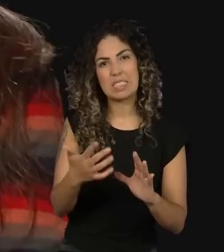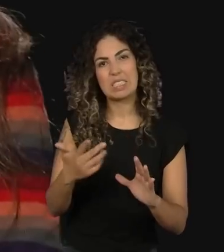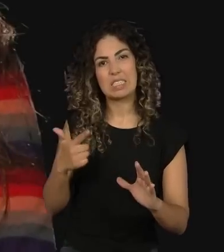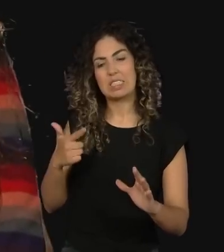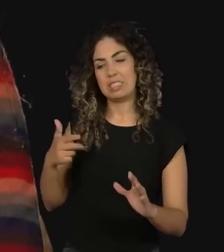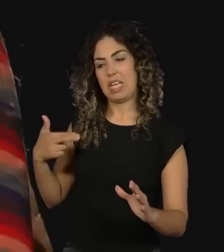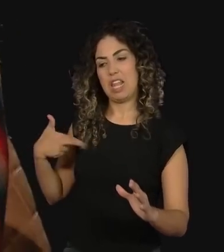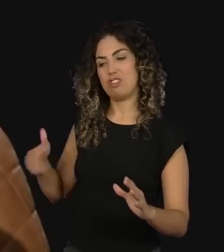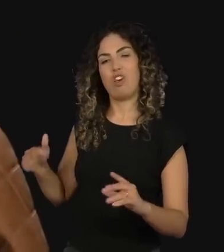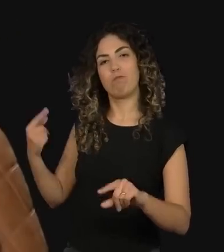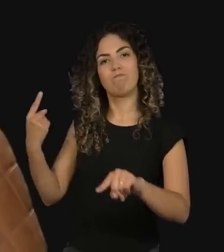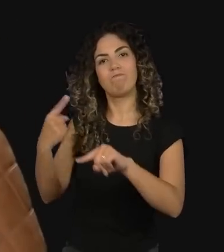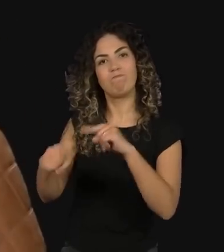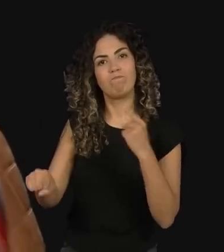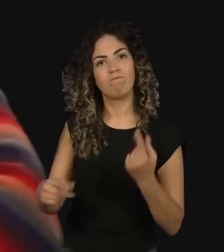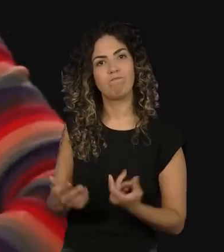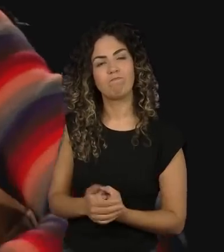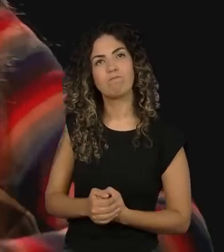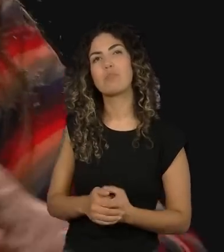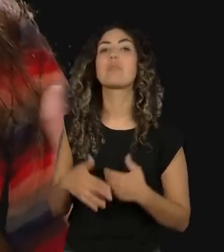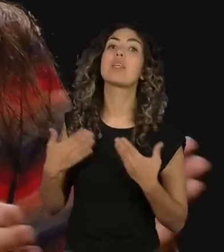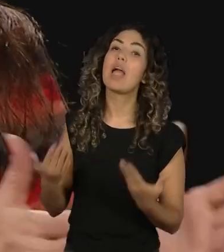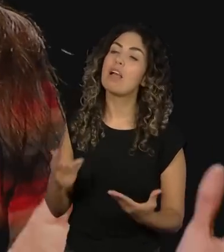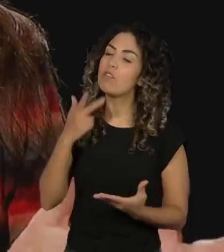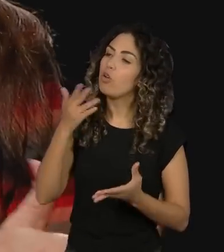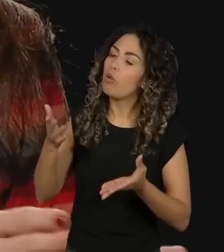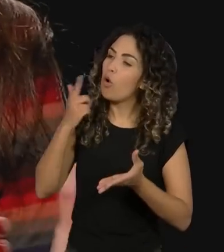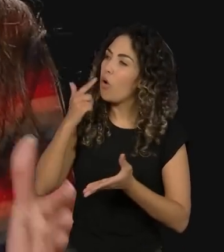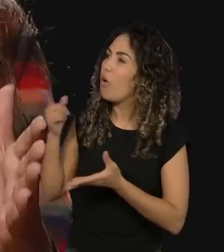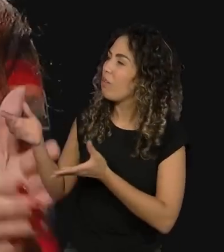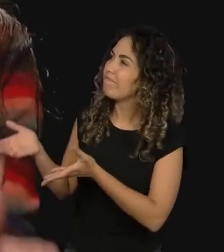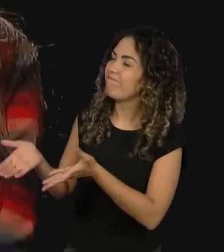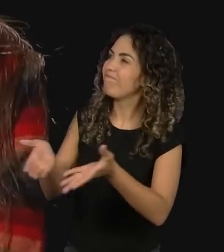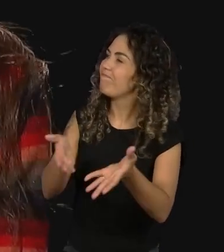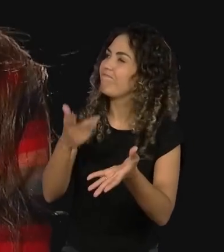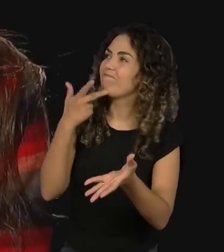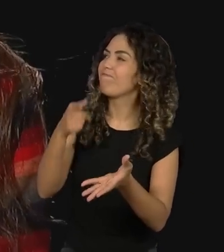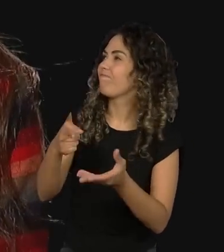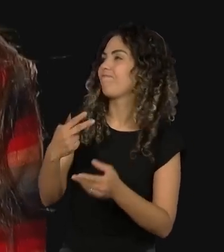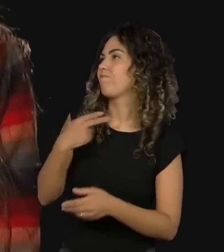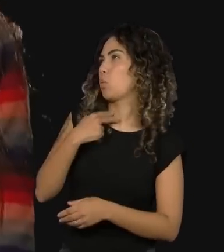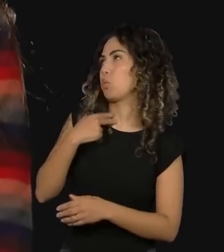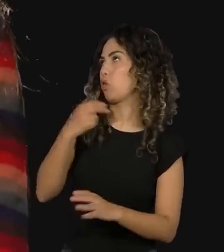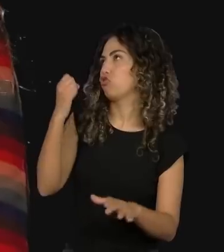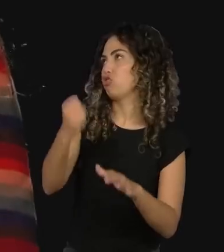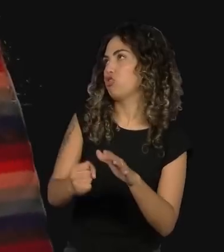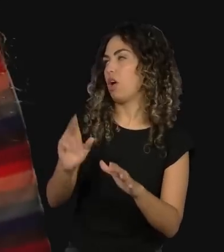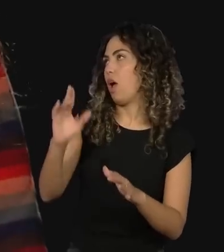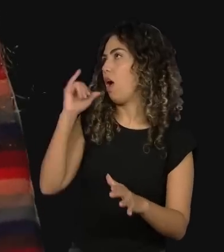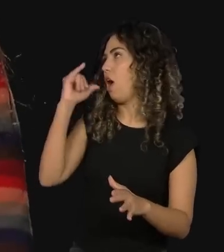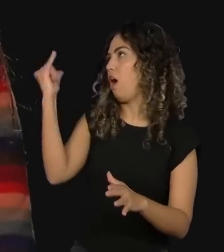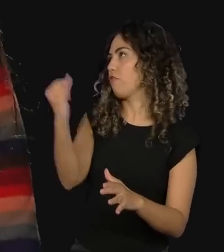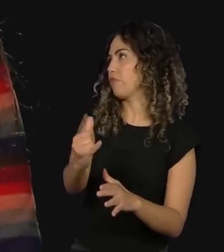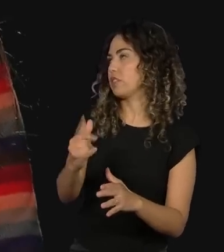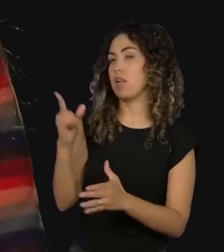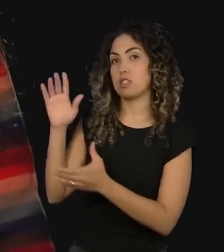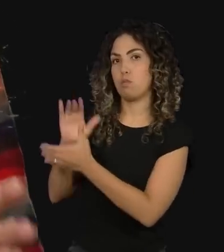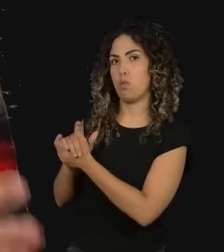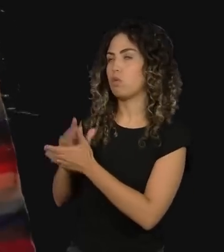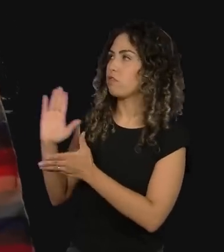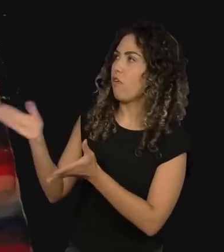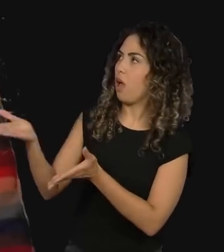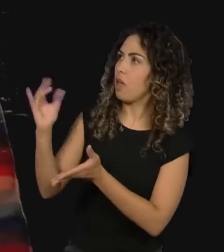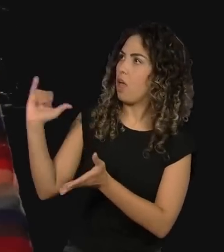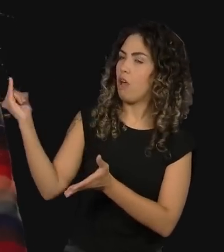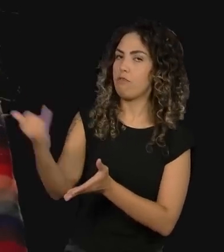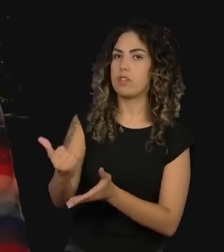Pediu então que a esposa devolvesse a galinha à pobre mulher e lhe transmitisse a resposta. Assim que a pobre mulher viu a esposa